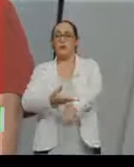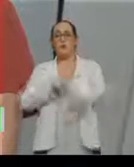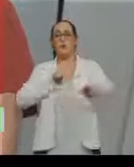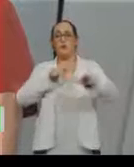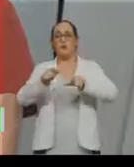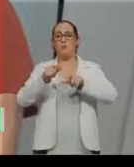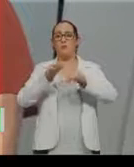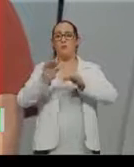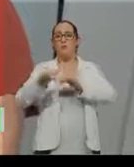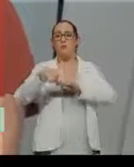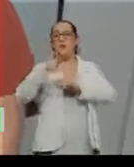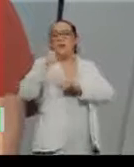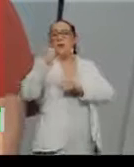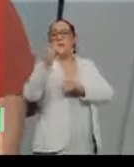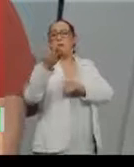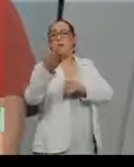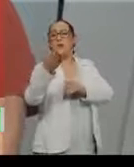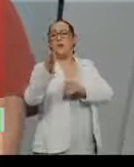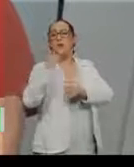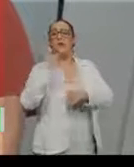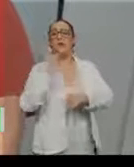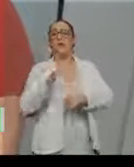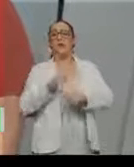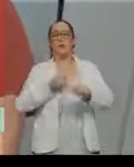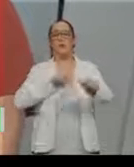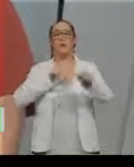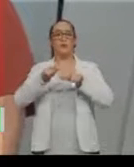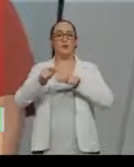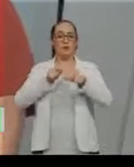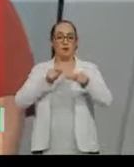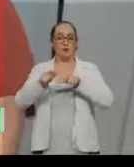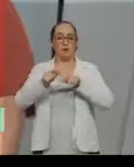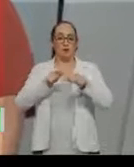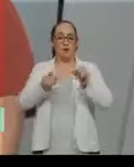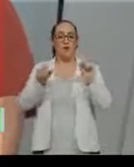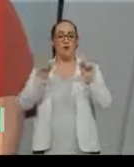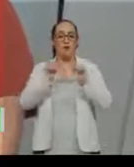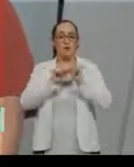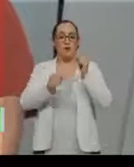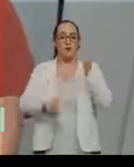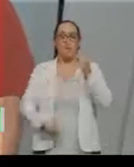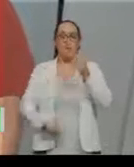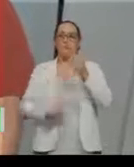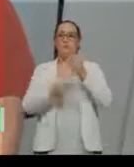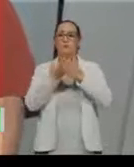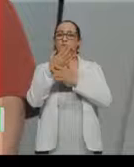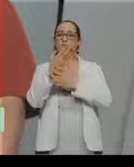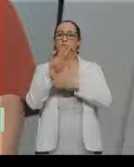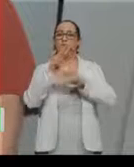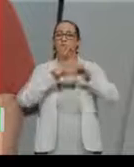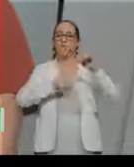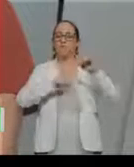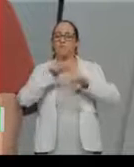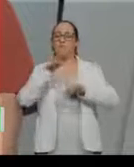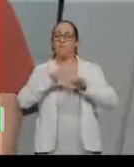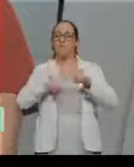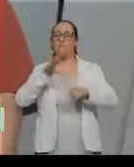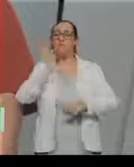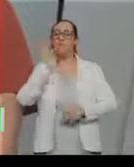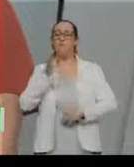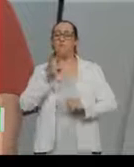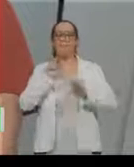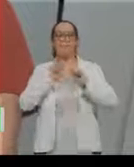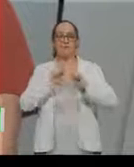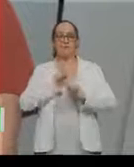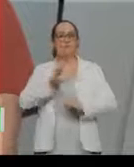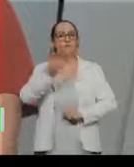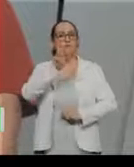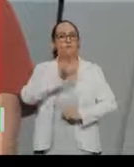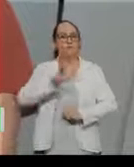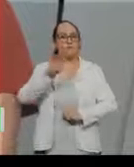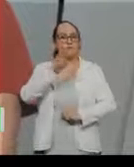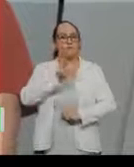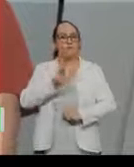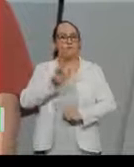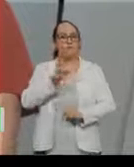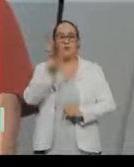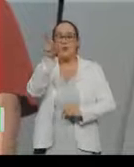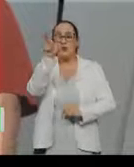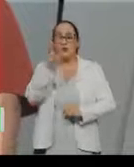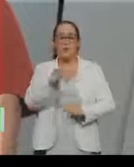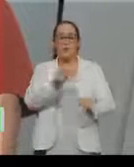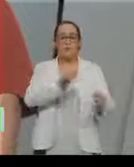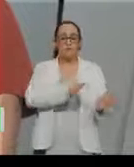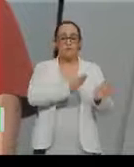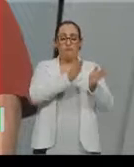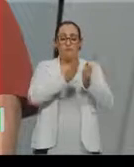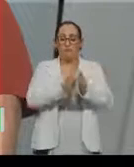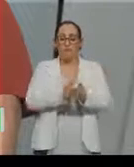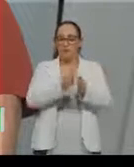trabalhar gerando um produto que pode ser comercializado por quem o domina. Os bandeirantes paulistas vão dar preferência